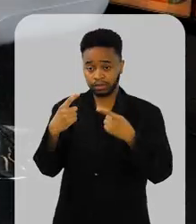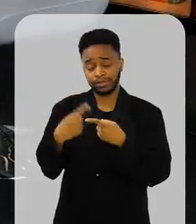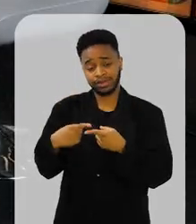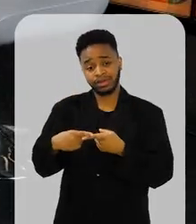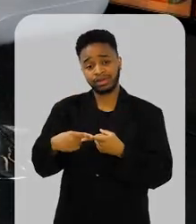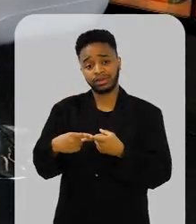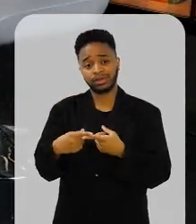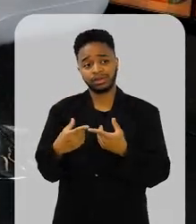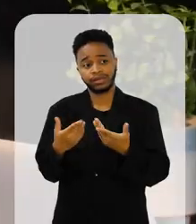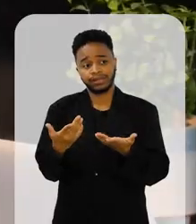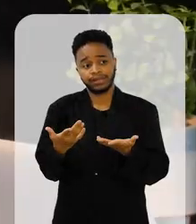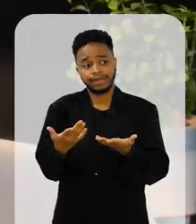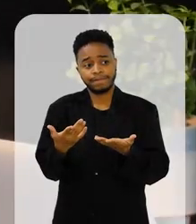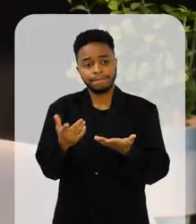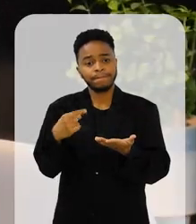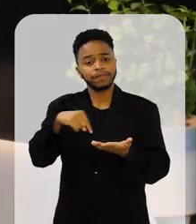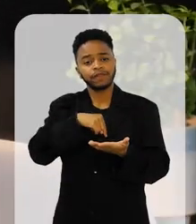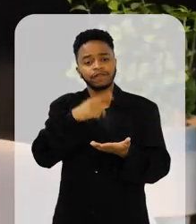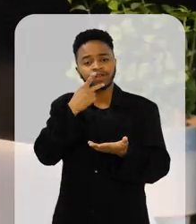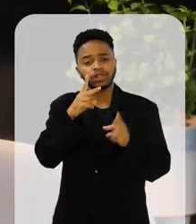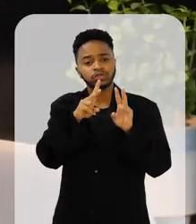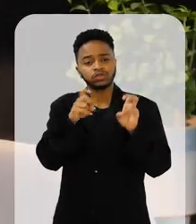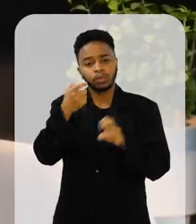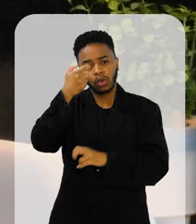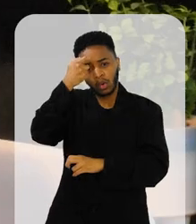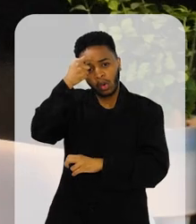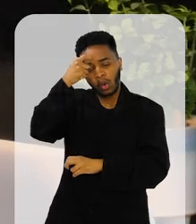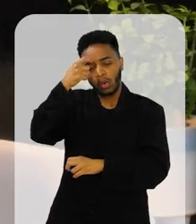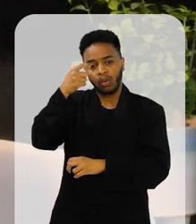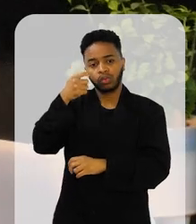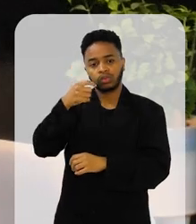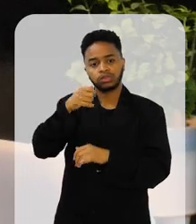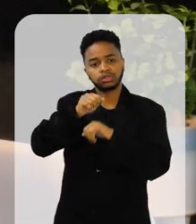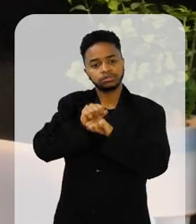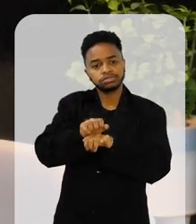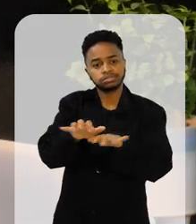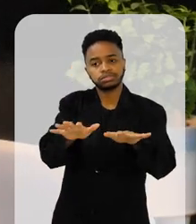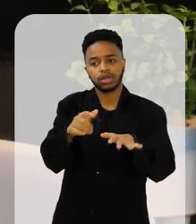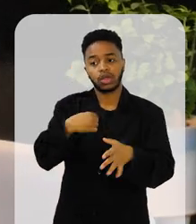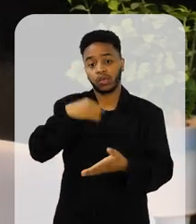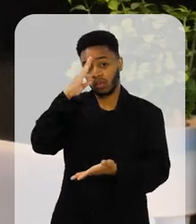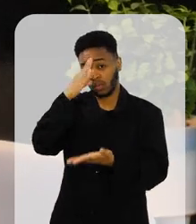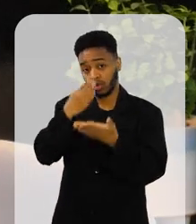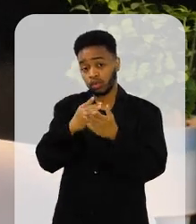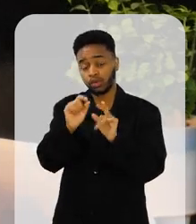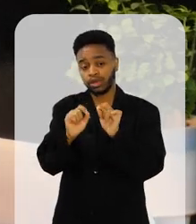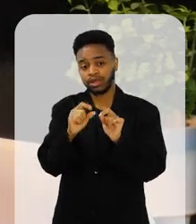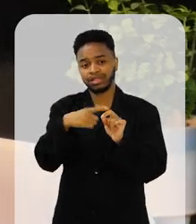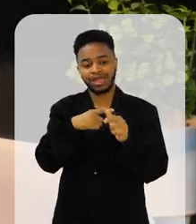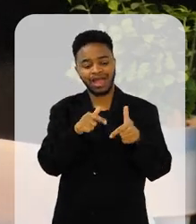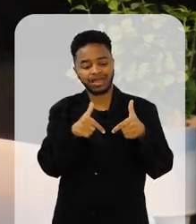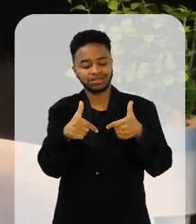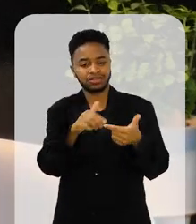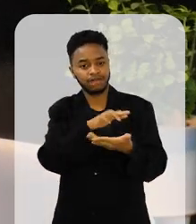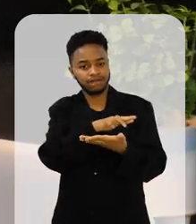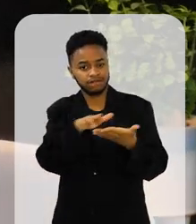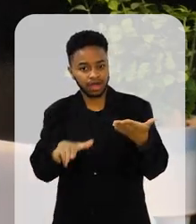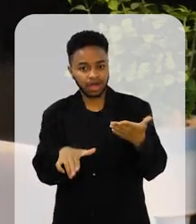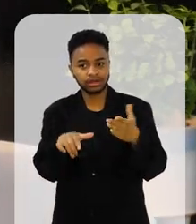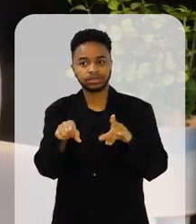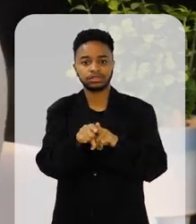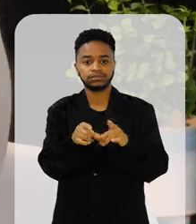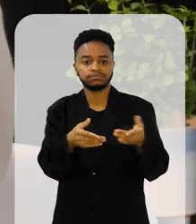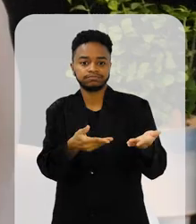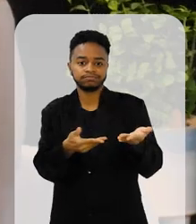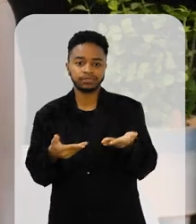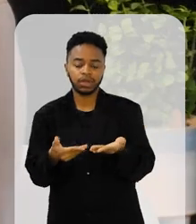porque quando a gente fala de conscientização, eu acredito que sejam ações que tragam